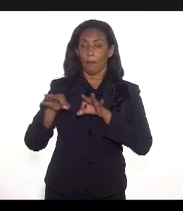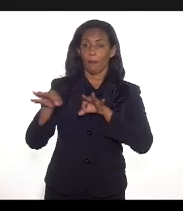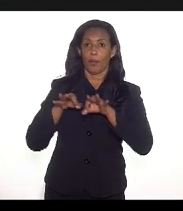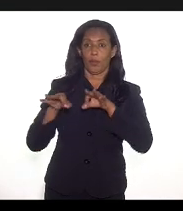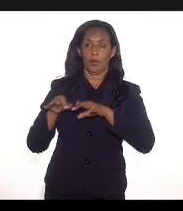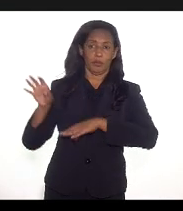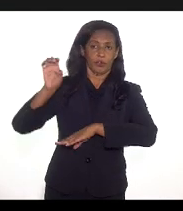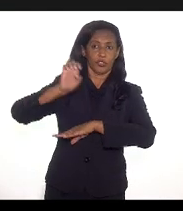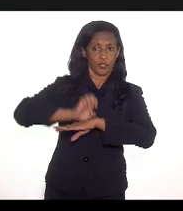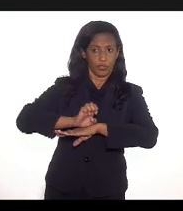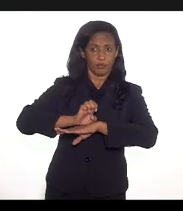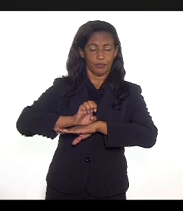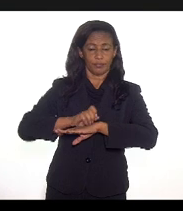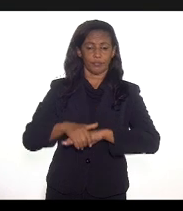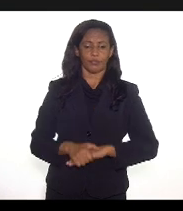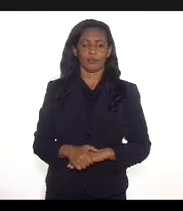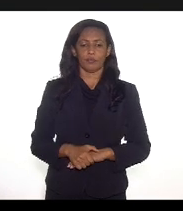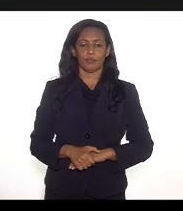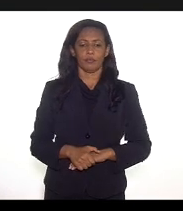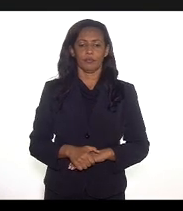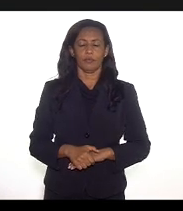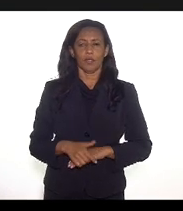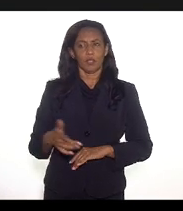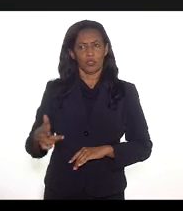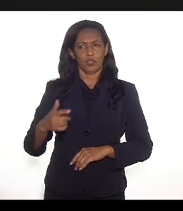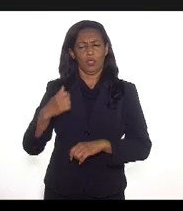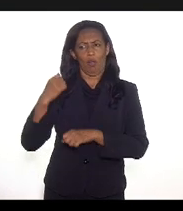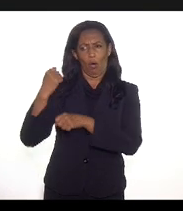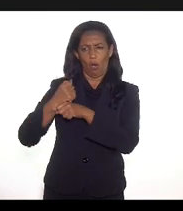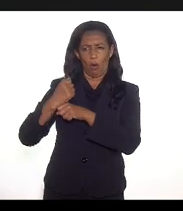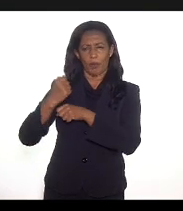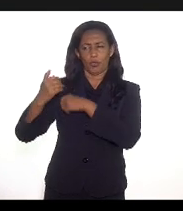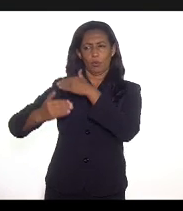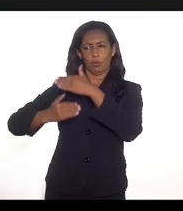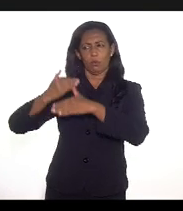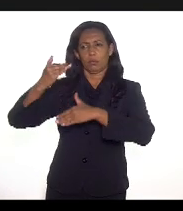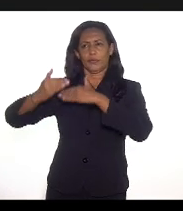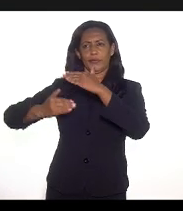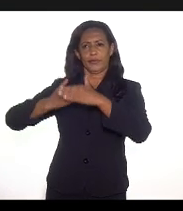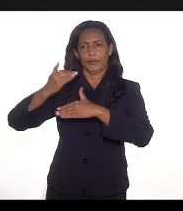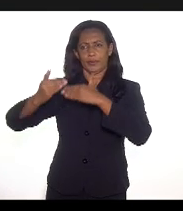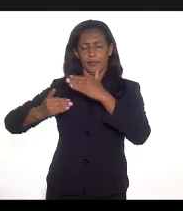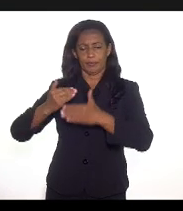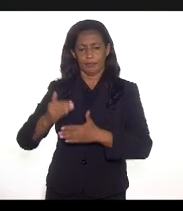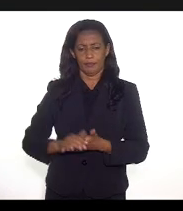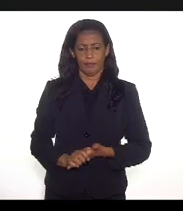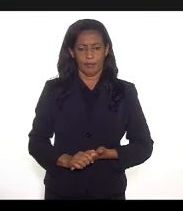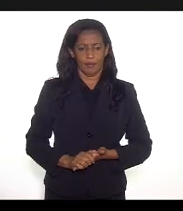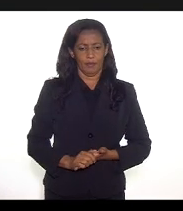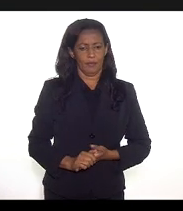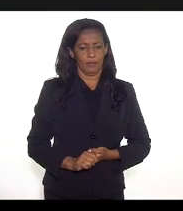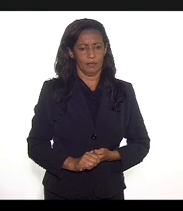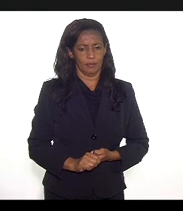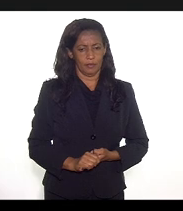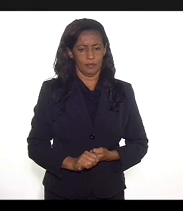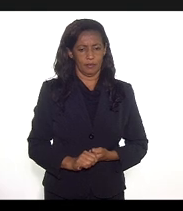Estado. Porque obras estruturantes, elas devem perpassar